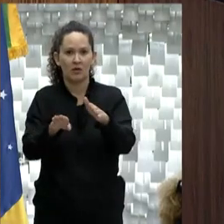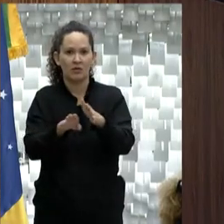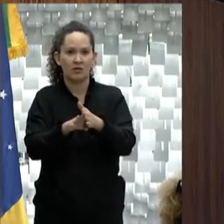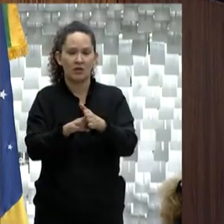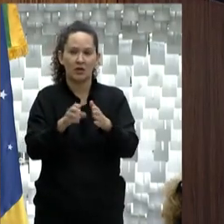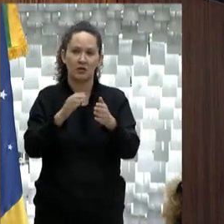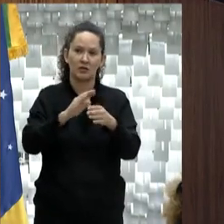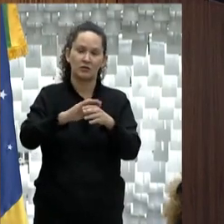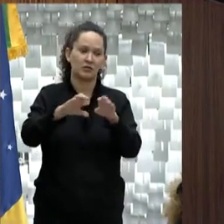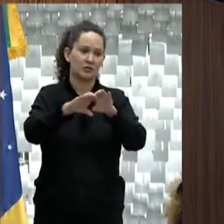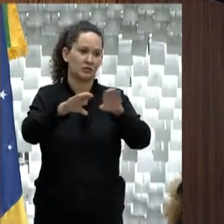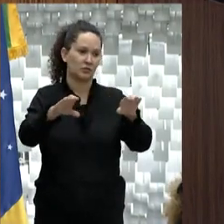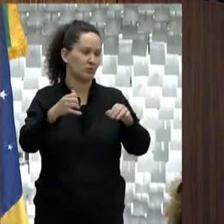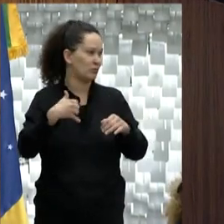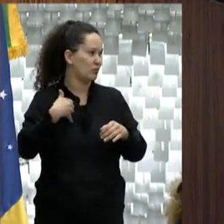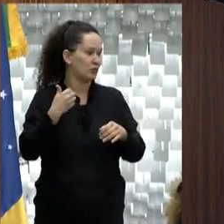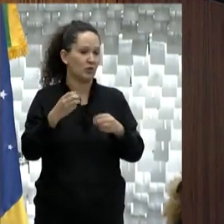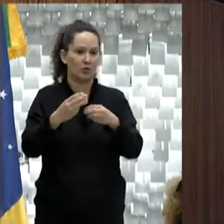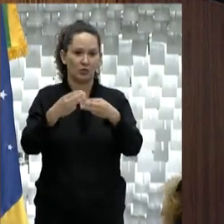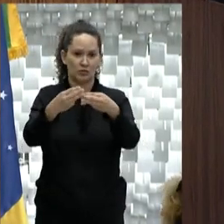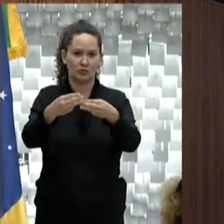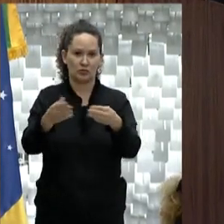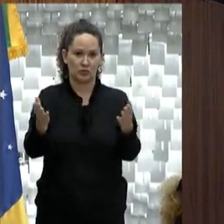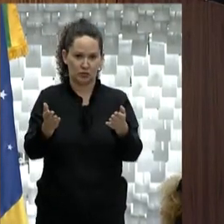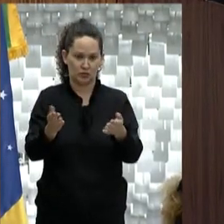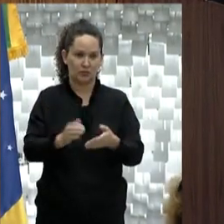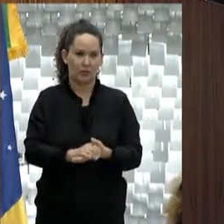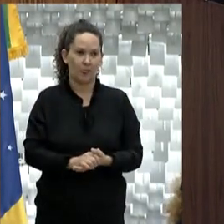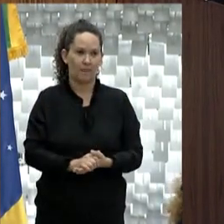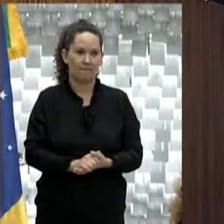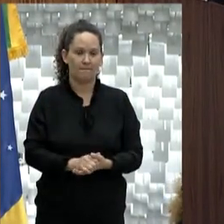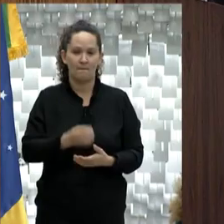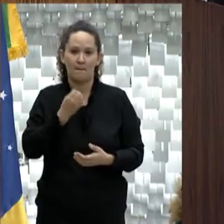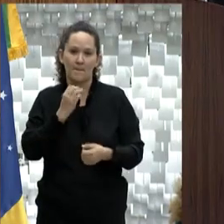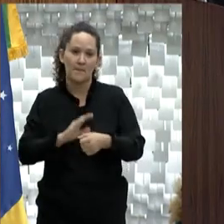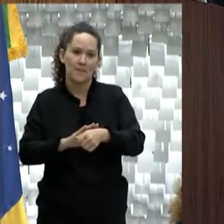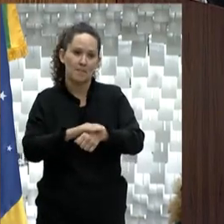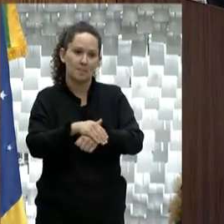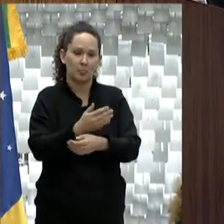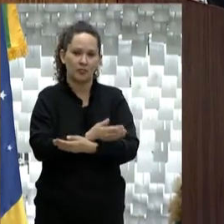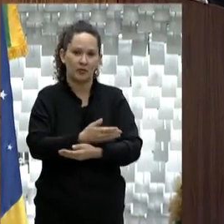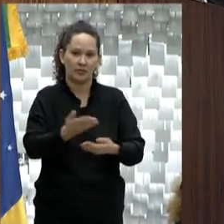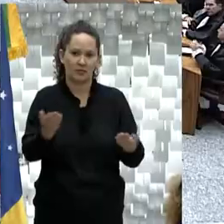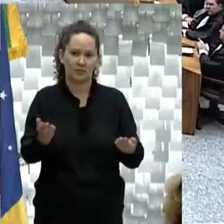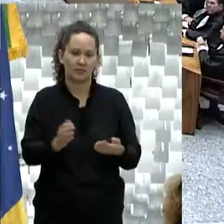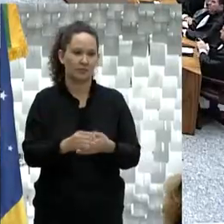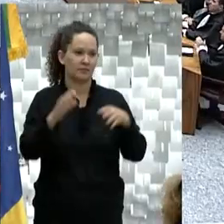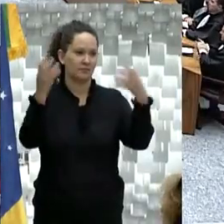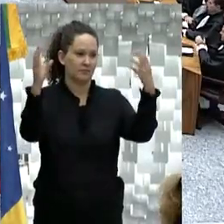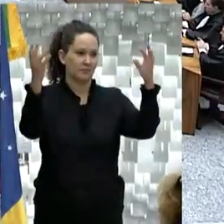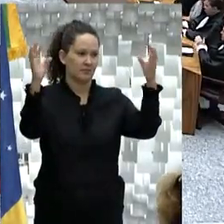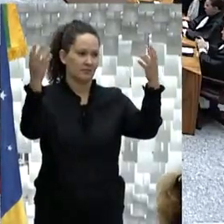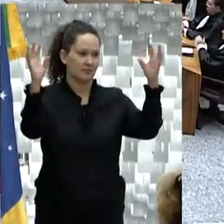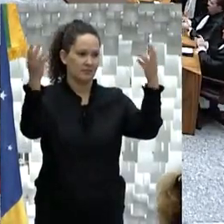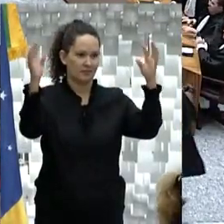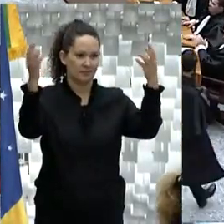mesa de honra e dos senhores ministros dessa corte. Boa noite a todos. Aplausos.